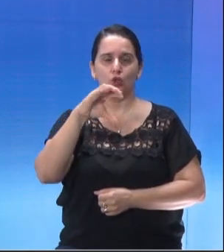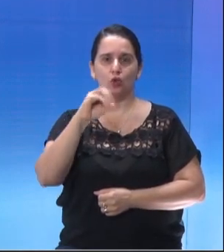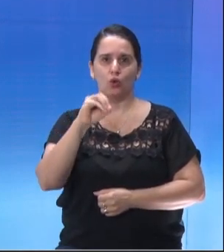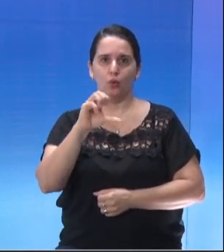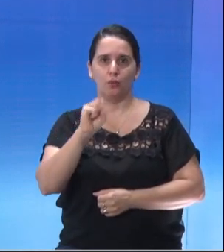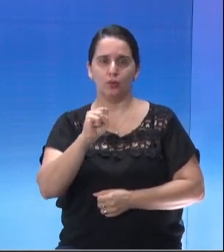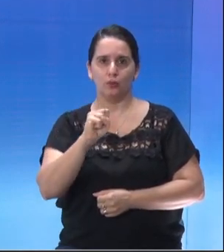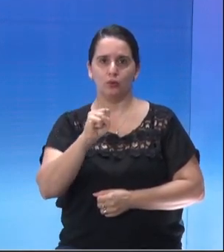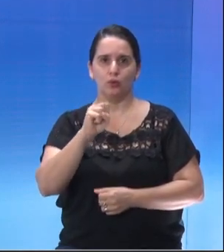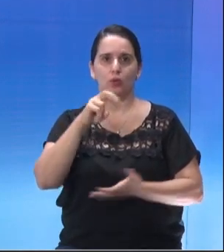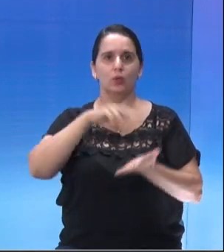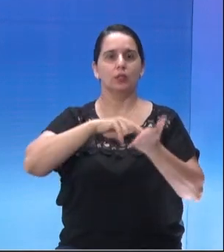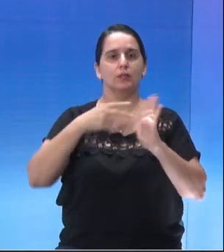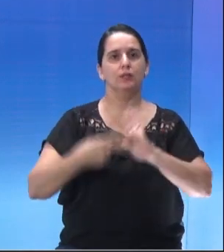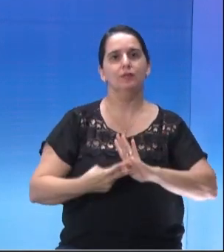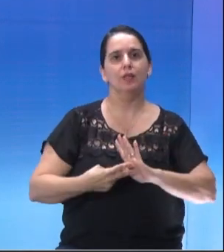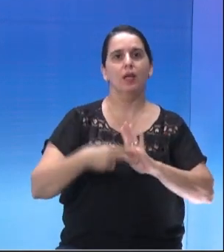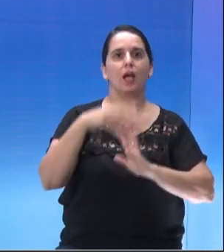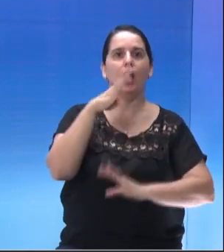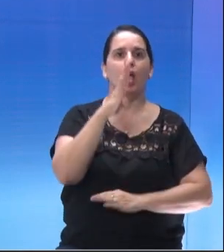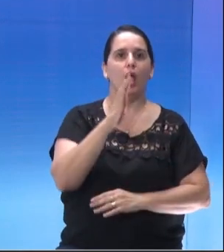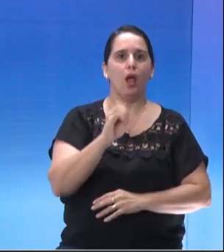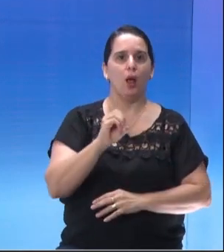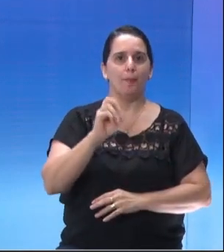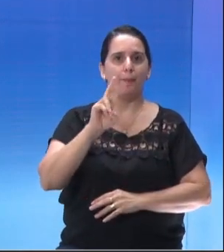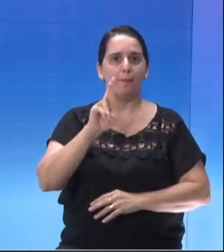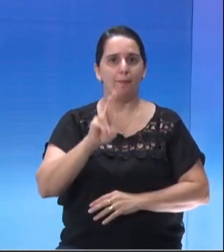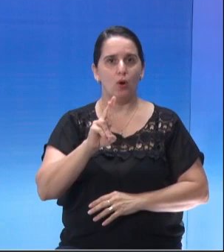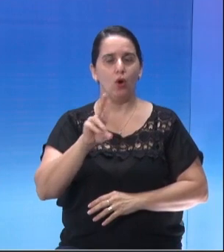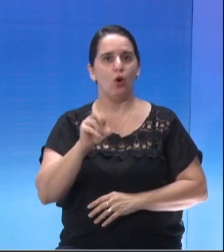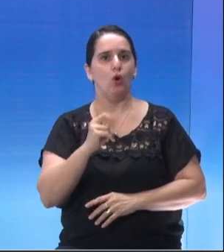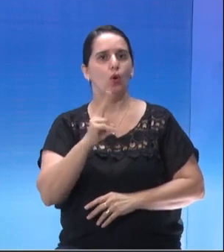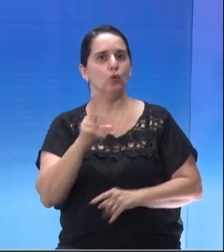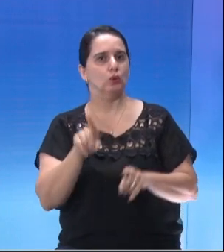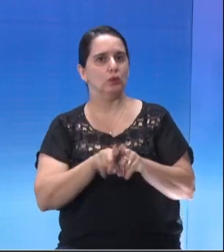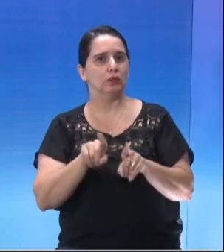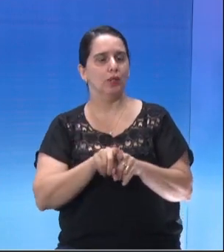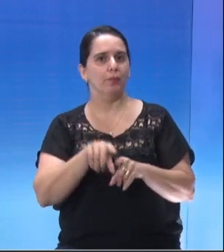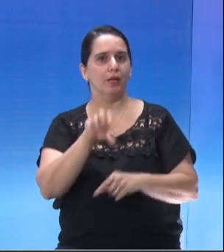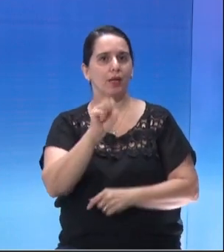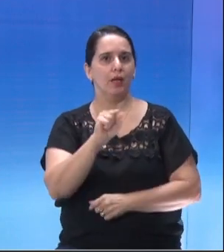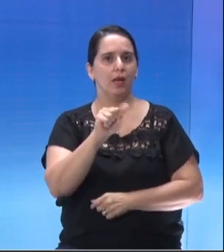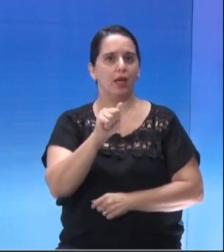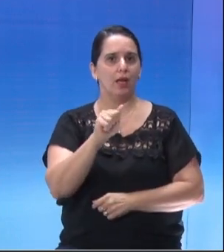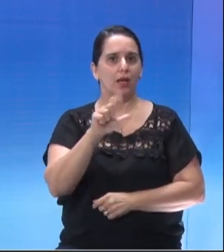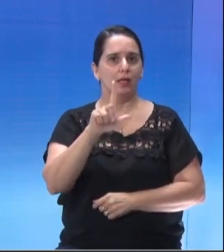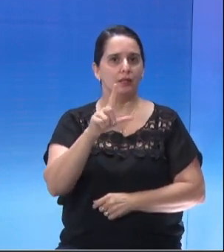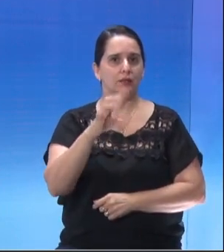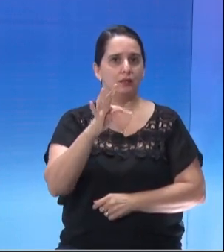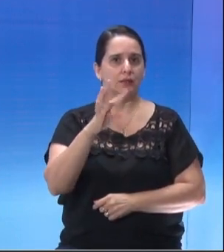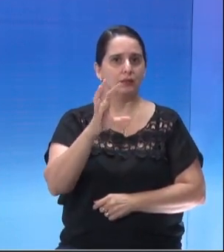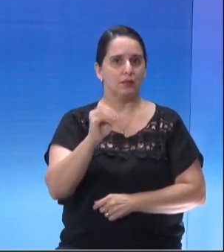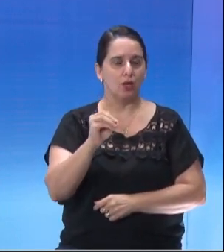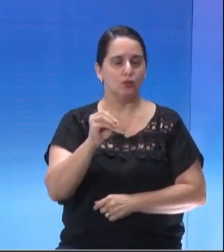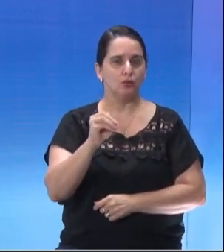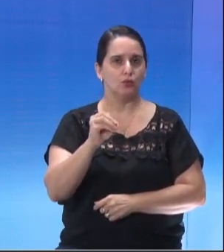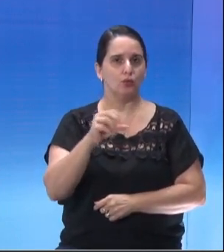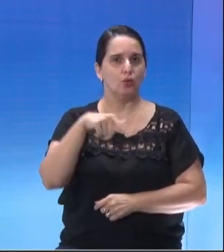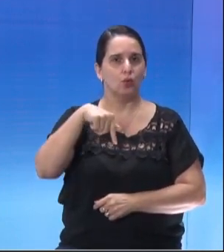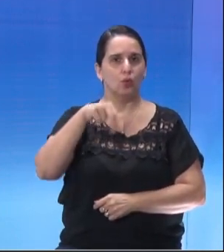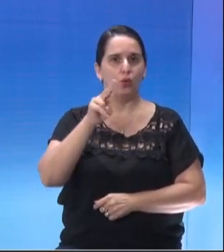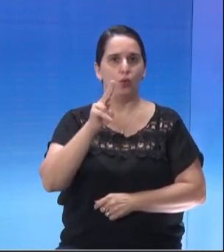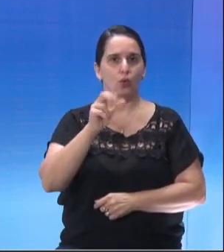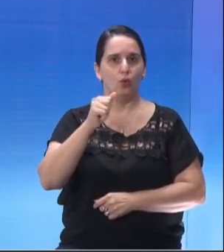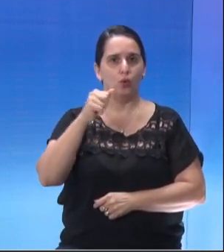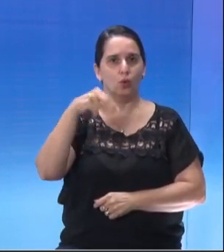de Bohr, o conceito de salto quântico. Mesmo não recordando sobre isso, teria como eu responder essa questão? De certo